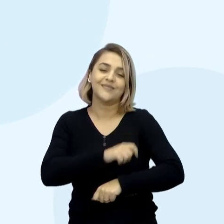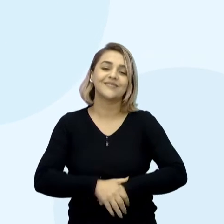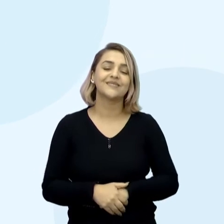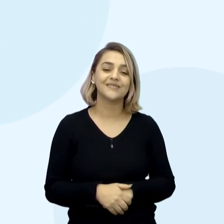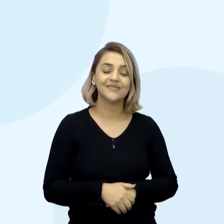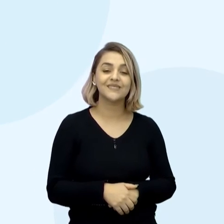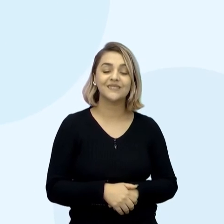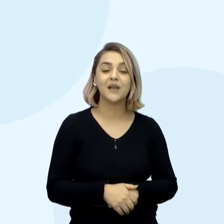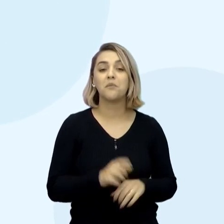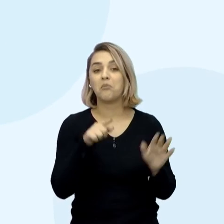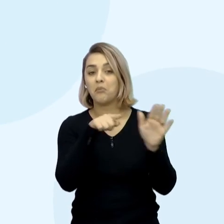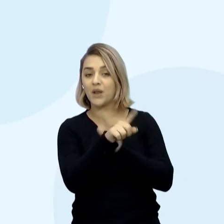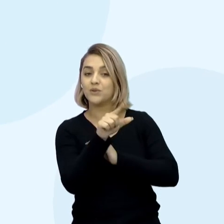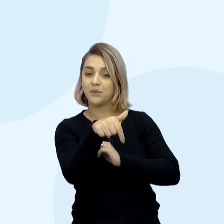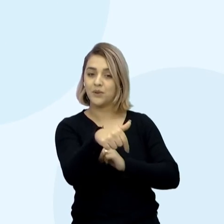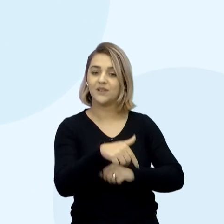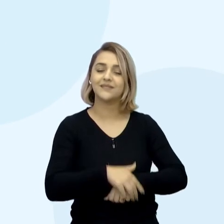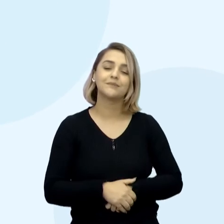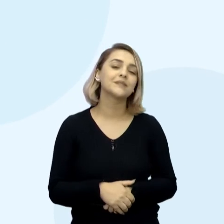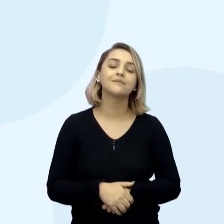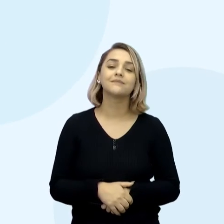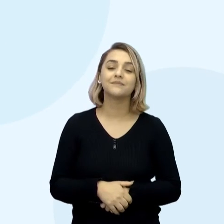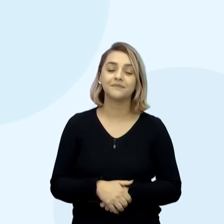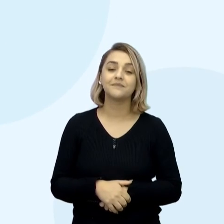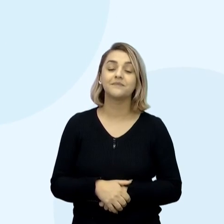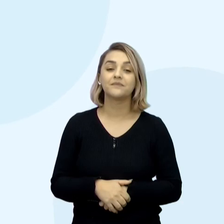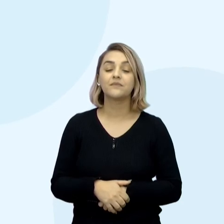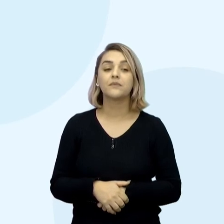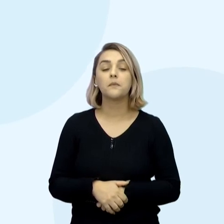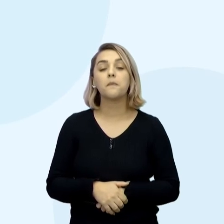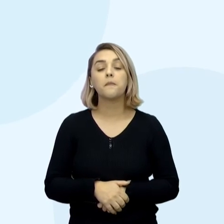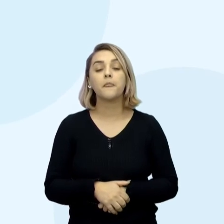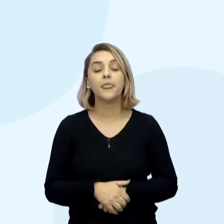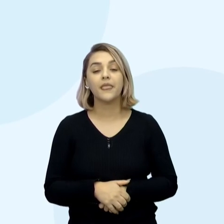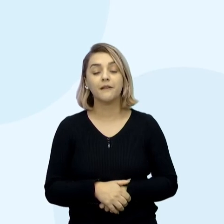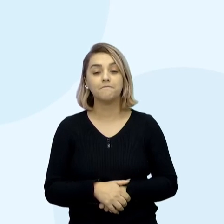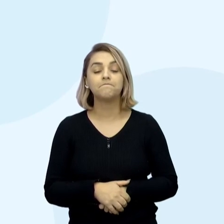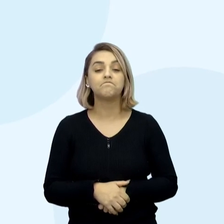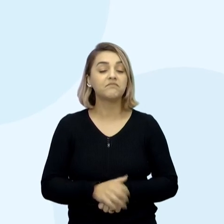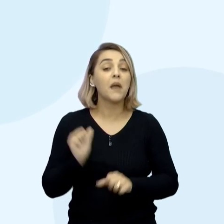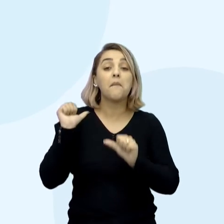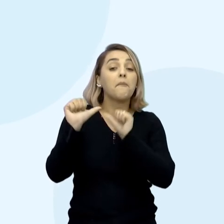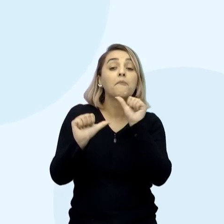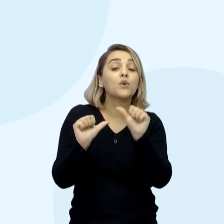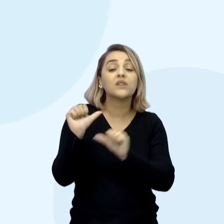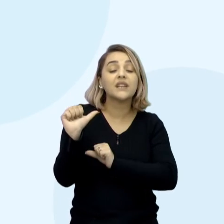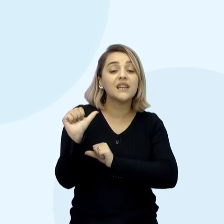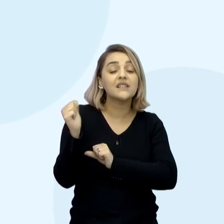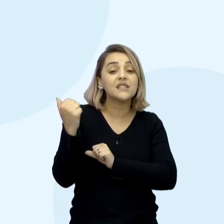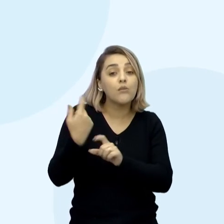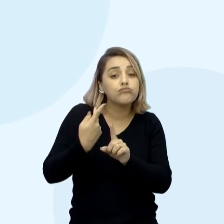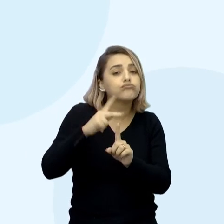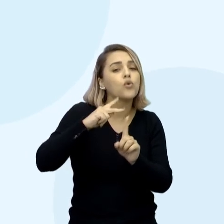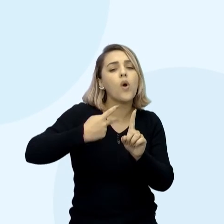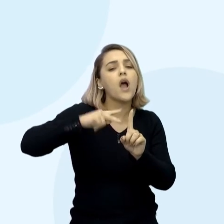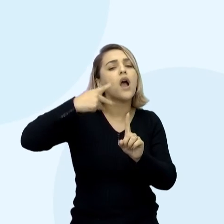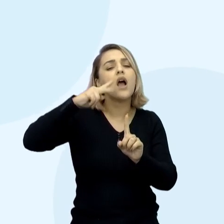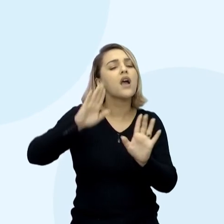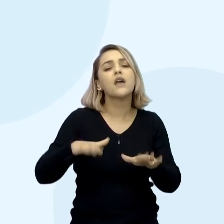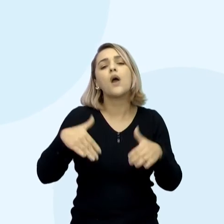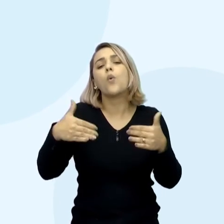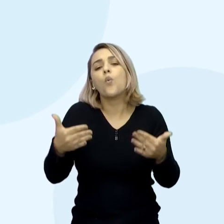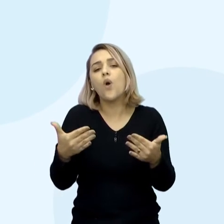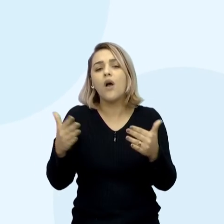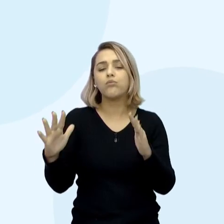Vamos para a nossa próxima pergunta. Qual foi a maior mudança da sua carreira no período